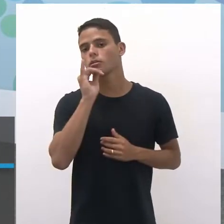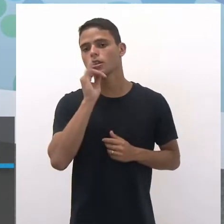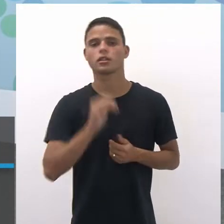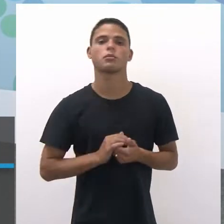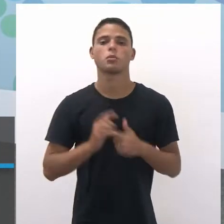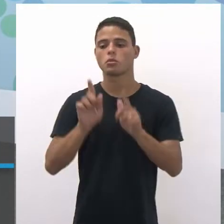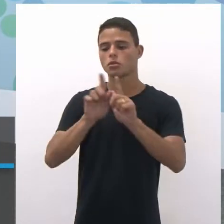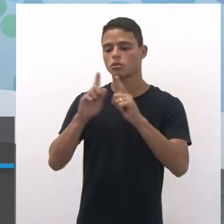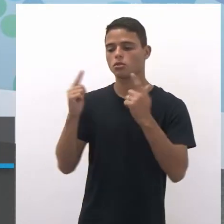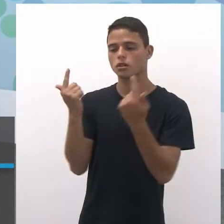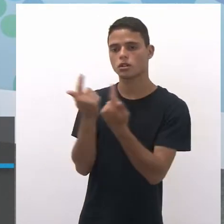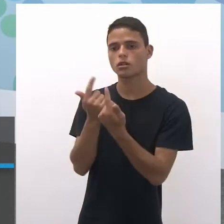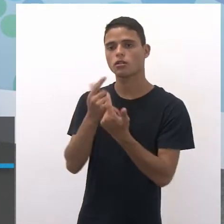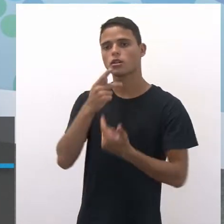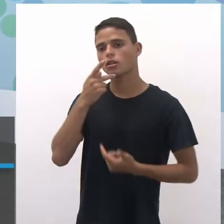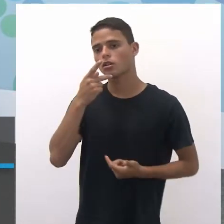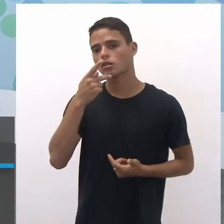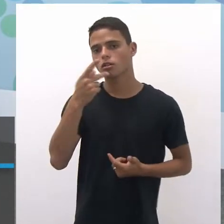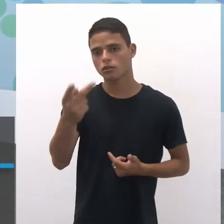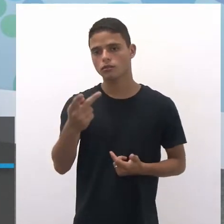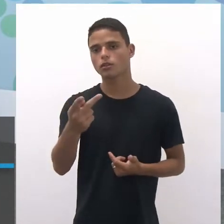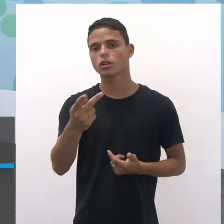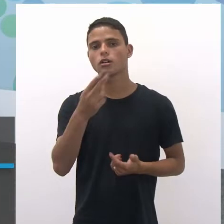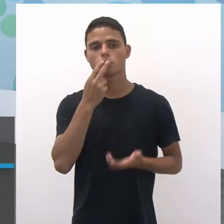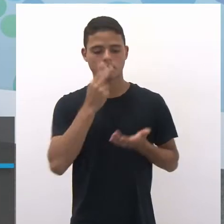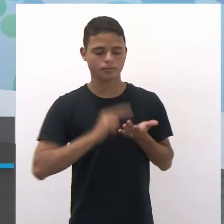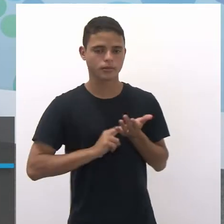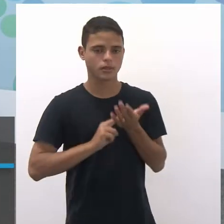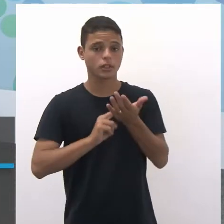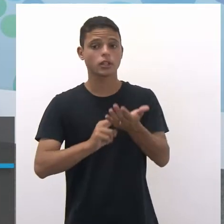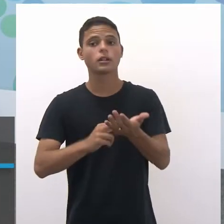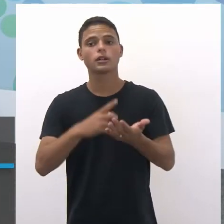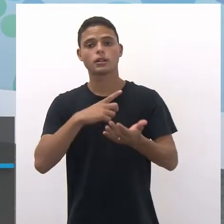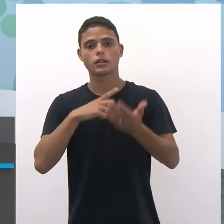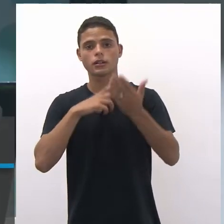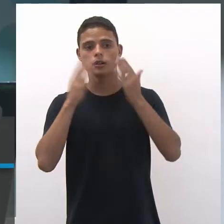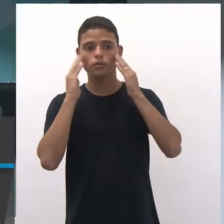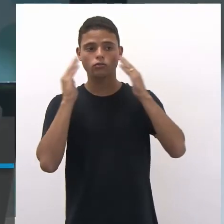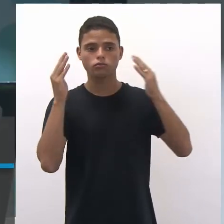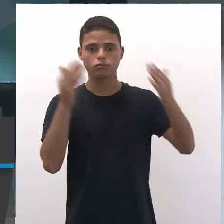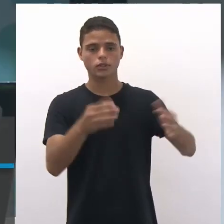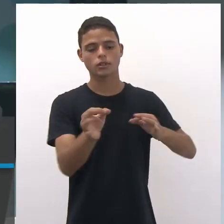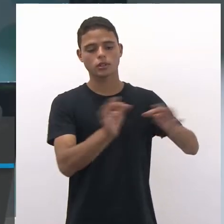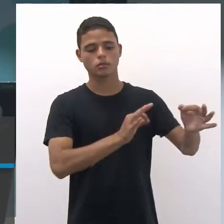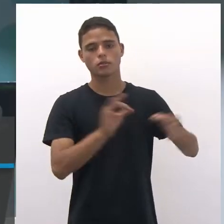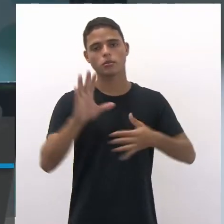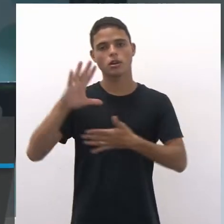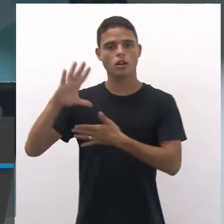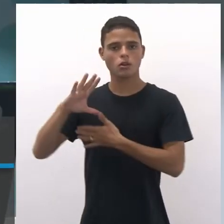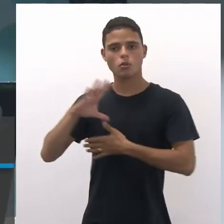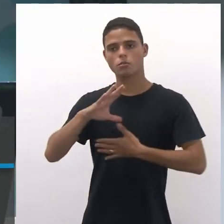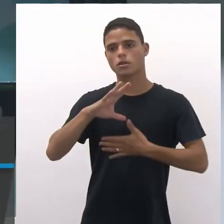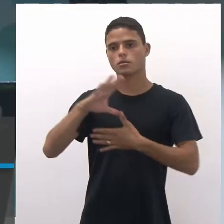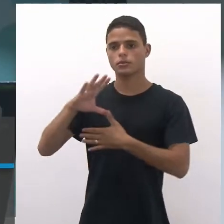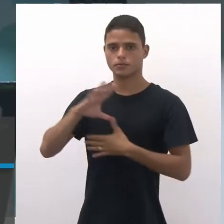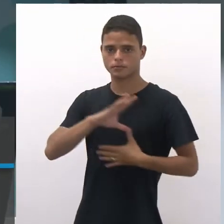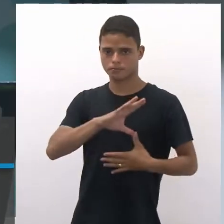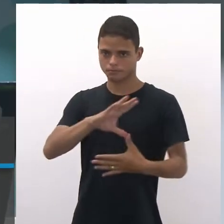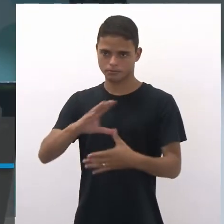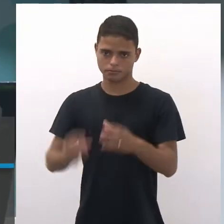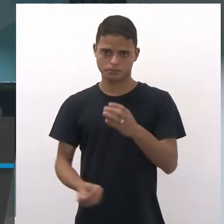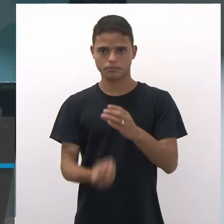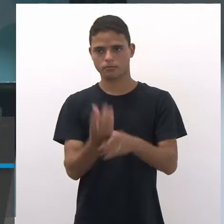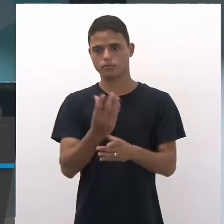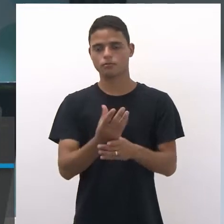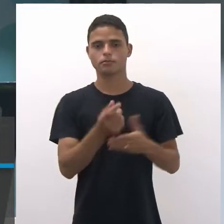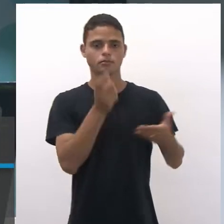geografia a gente fala que o cartógrafo ele também tem sua intencionalidade a produzir o mapa. As fontes documentais elas são escritas a